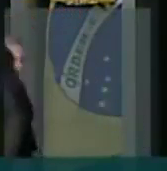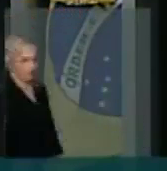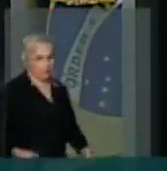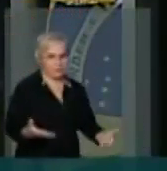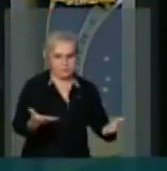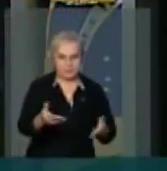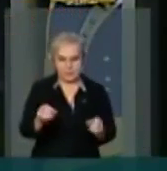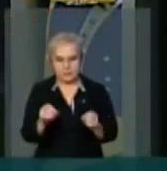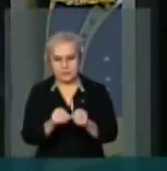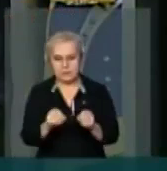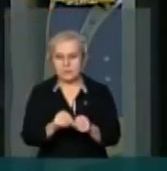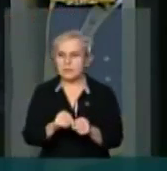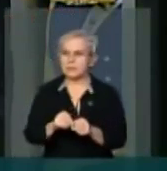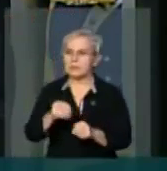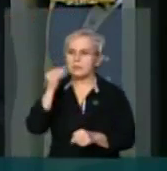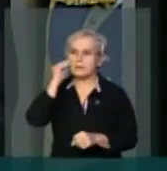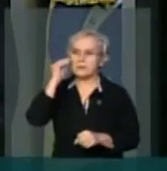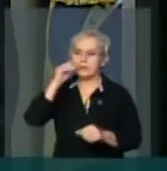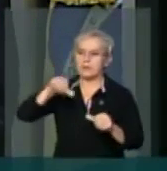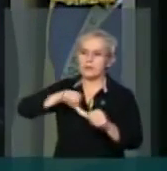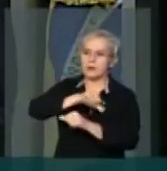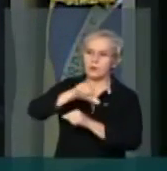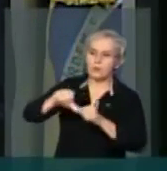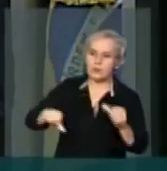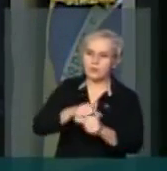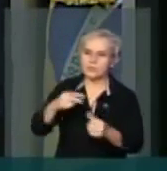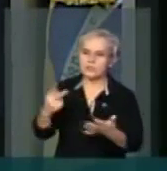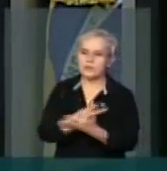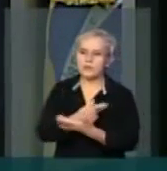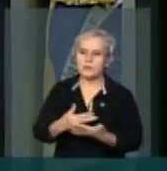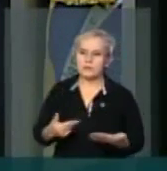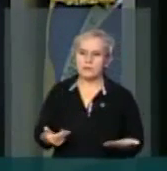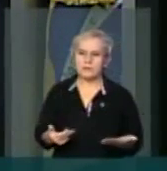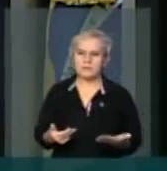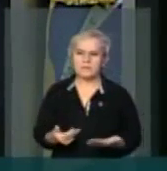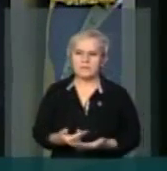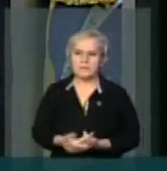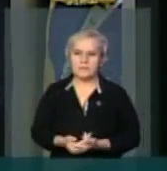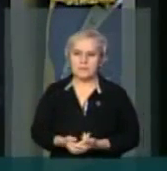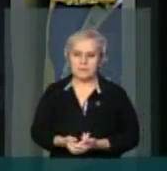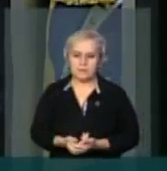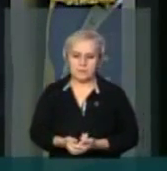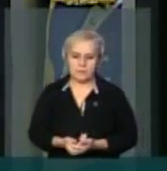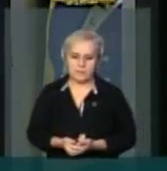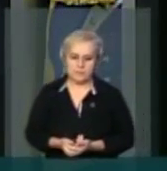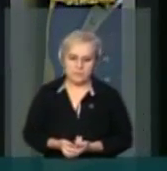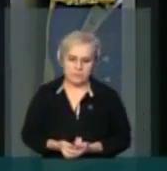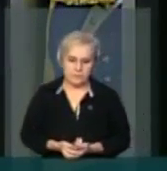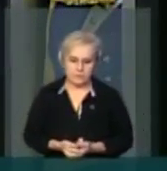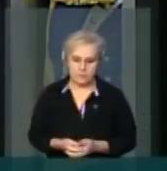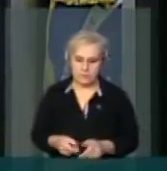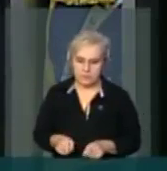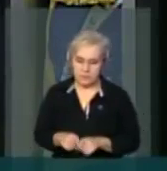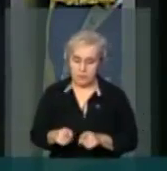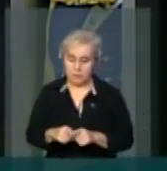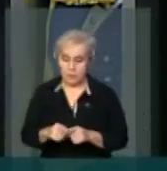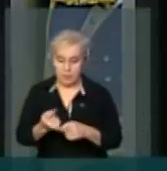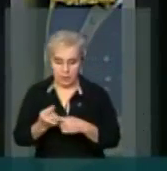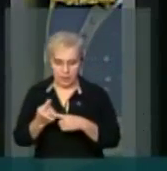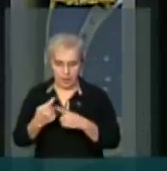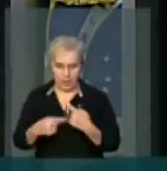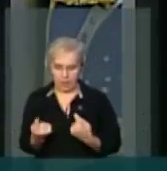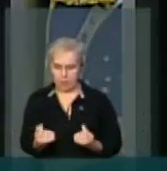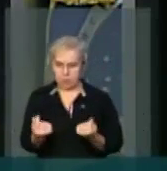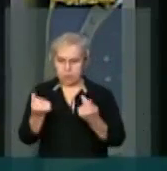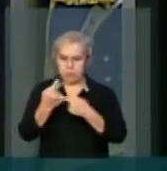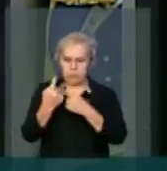essa economia que foi estragada pelo PT, ela tira os direitos do trabalhador, ela aumenta os